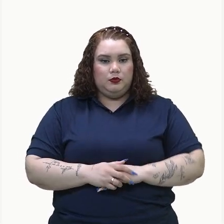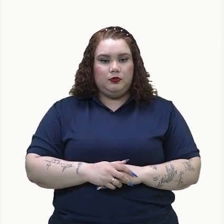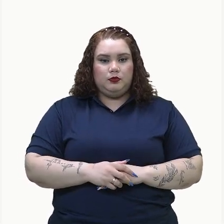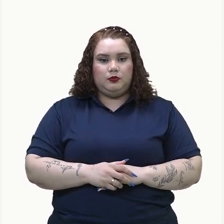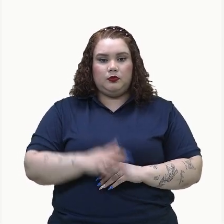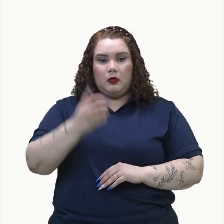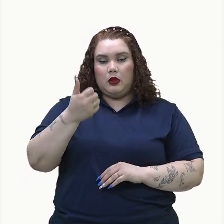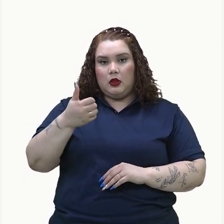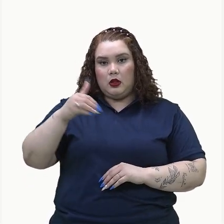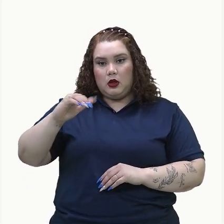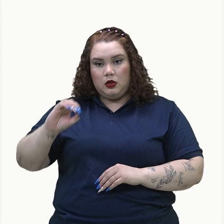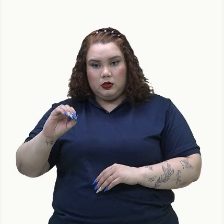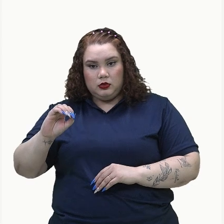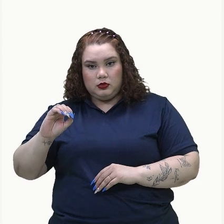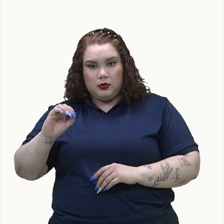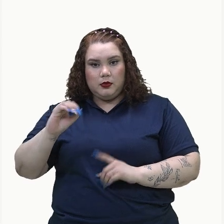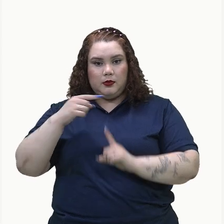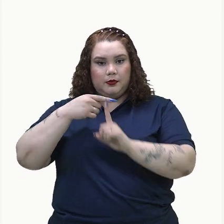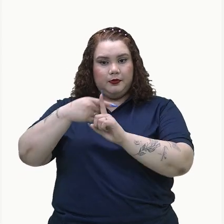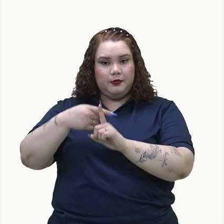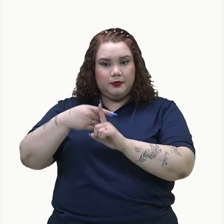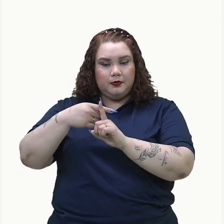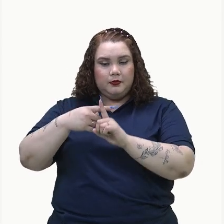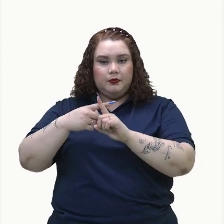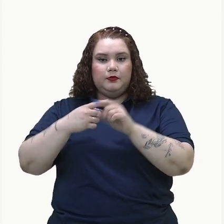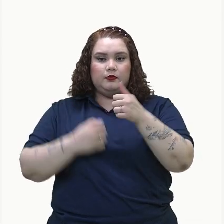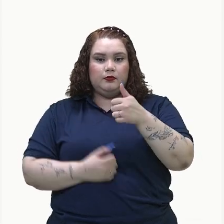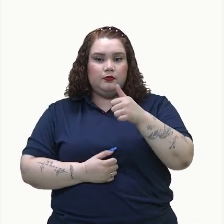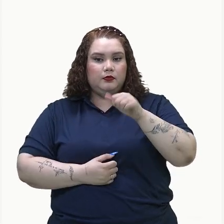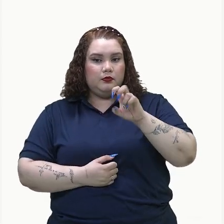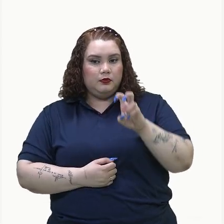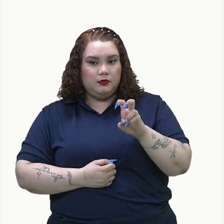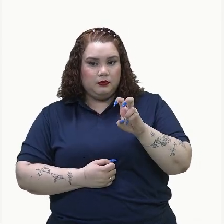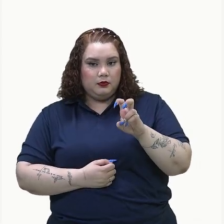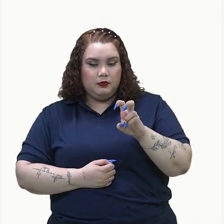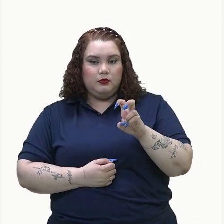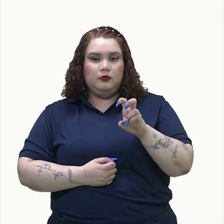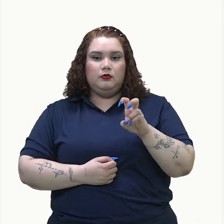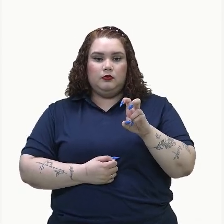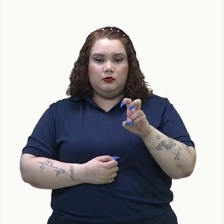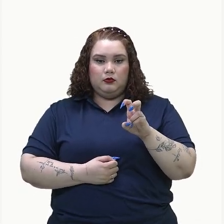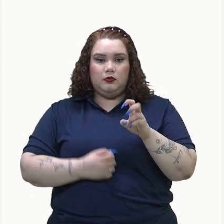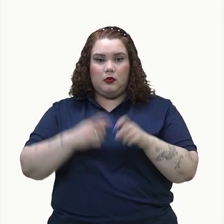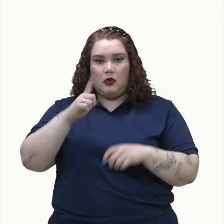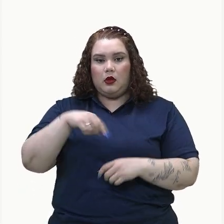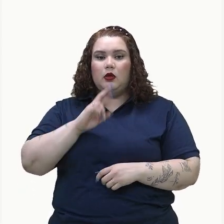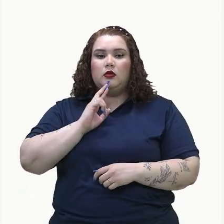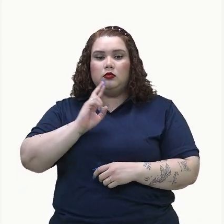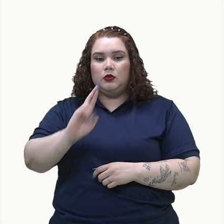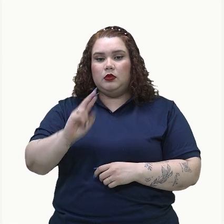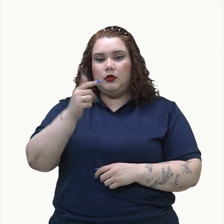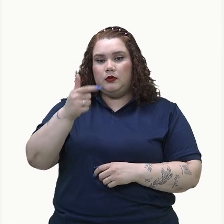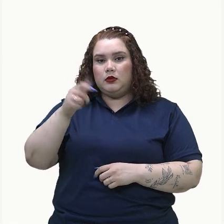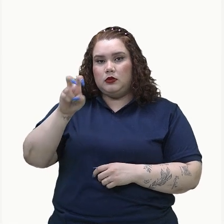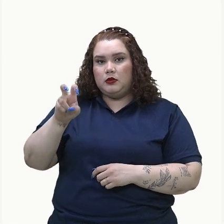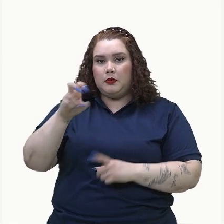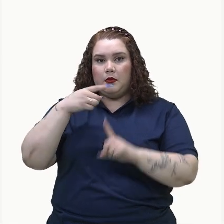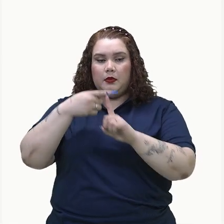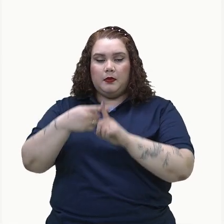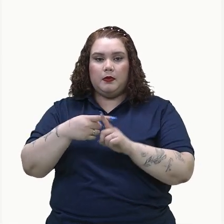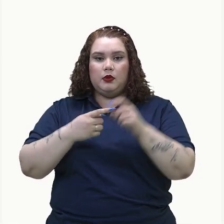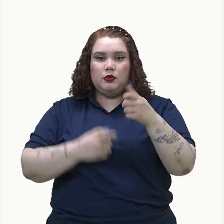somar 10 mais 15, que é 25, mais 12.